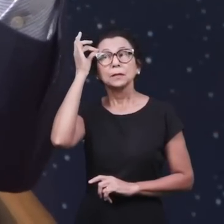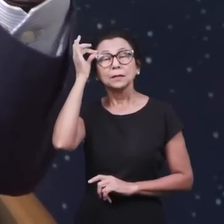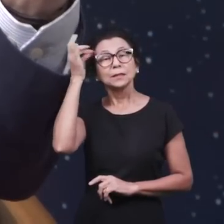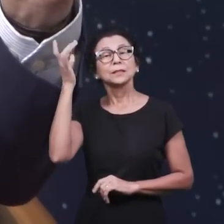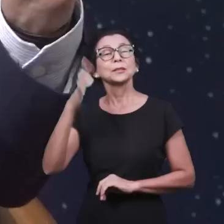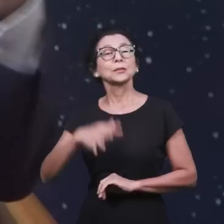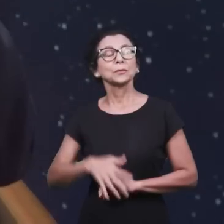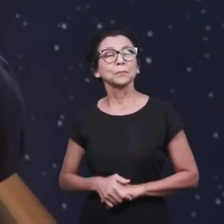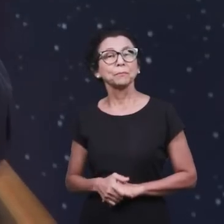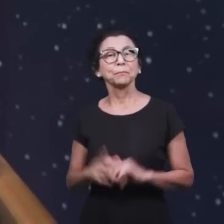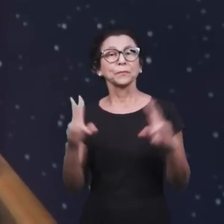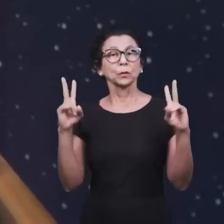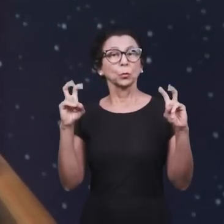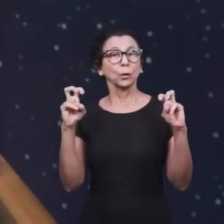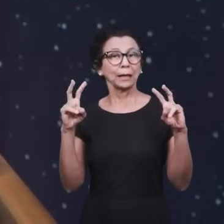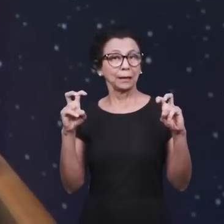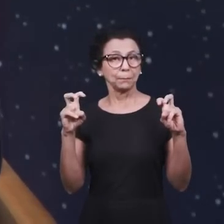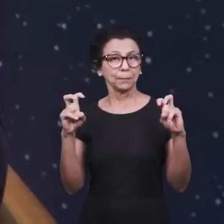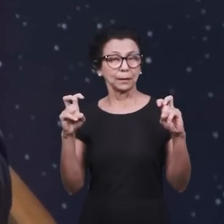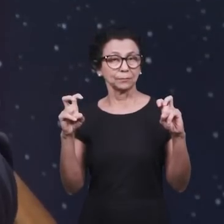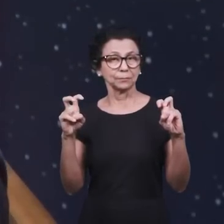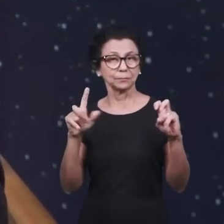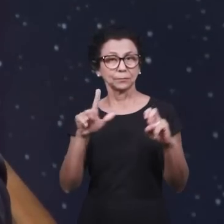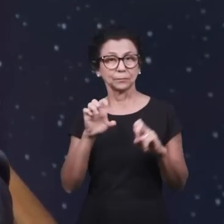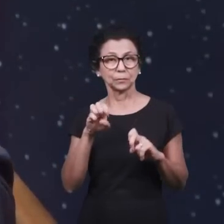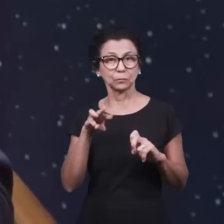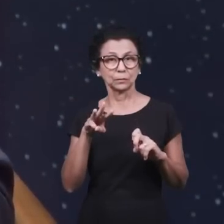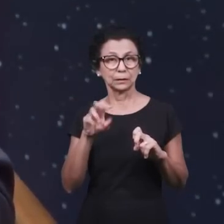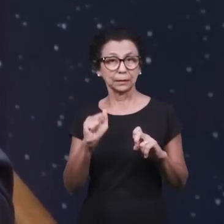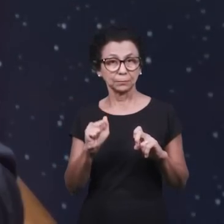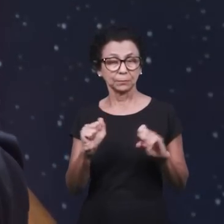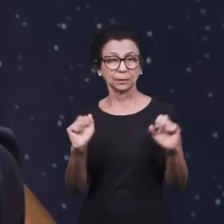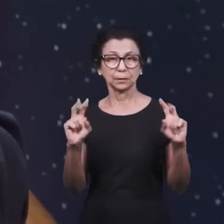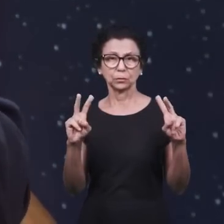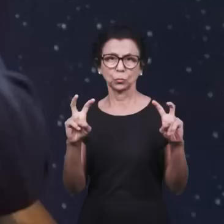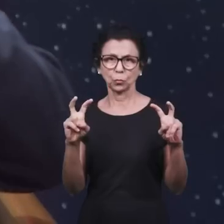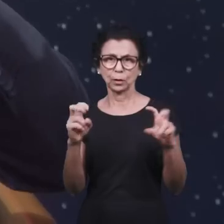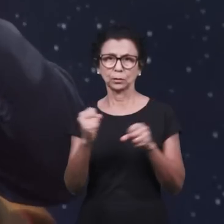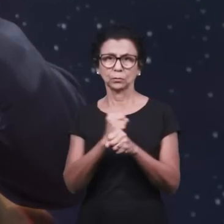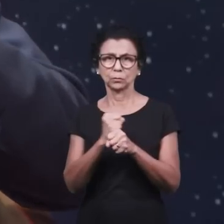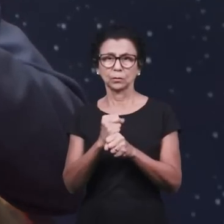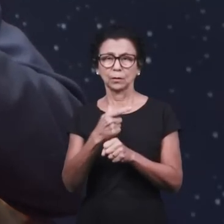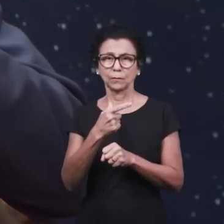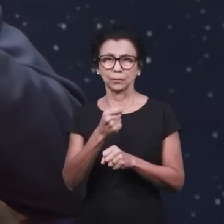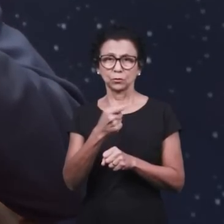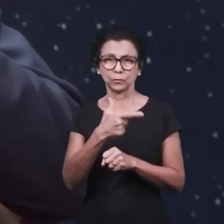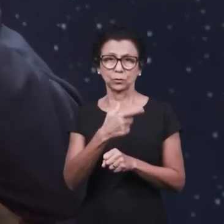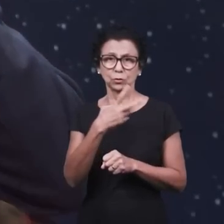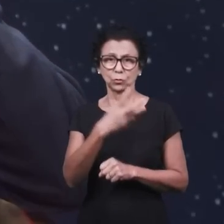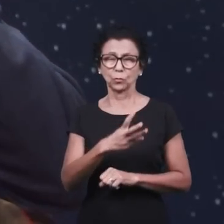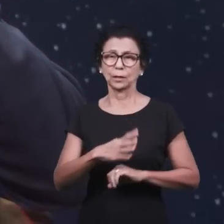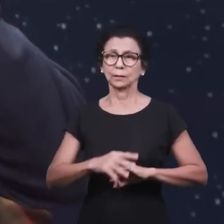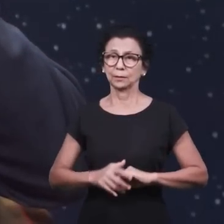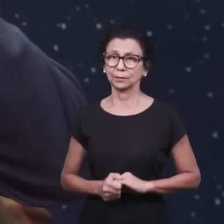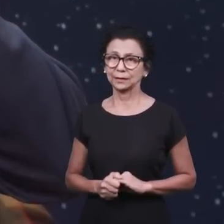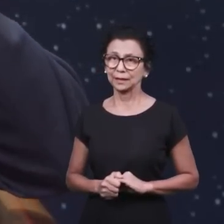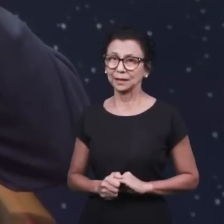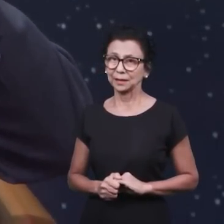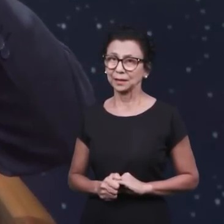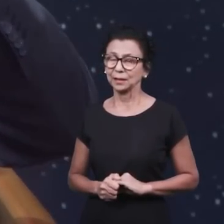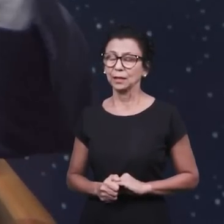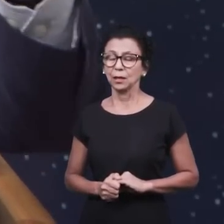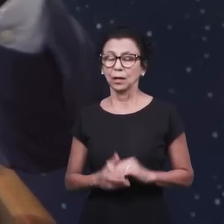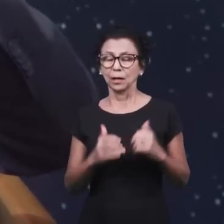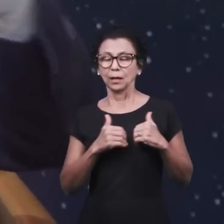ouvidos, Quem tem ouvidos, ouça o que o Espírito Santo diz às igrejas. Então, a nossa parte é deixar o